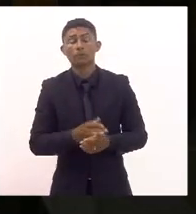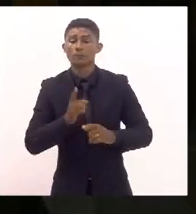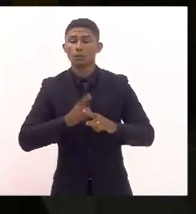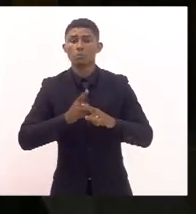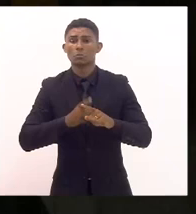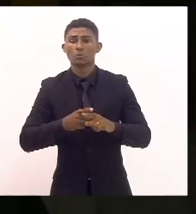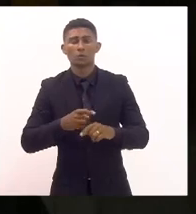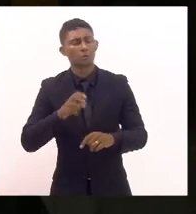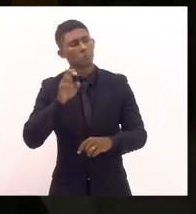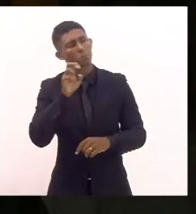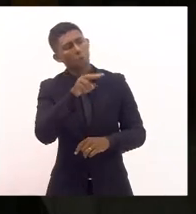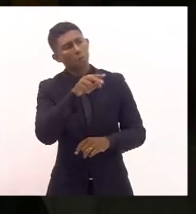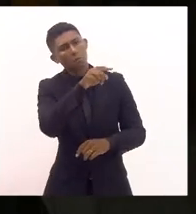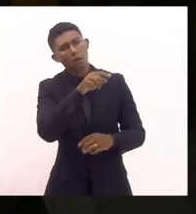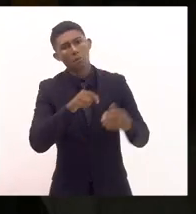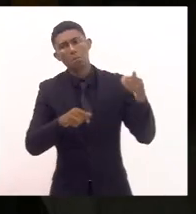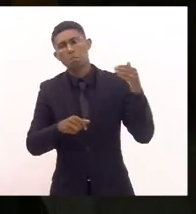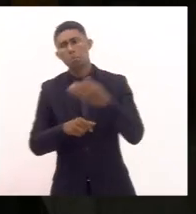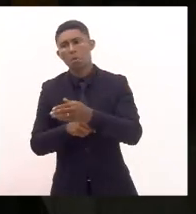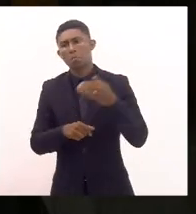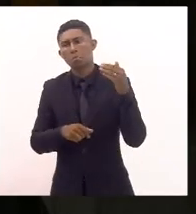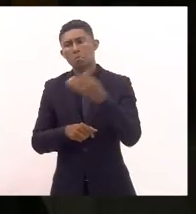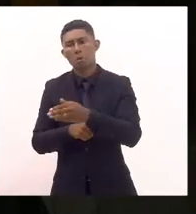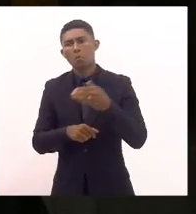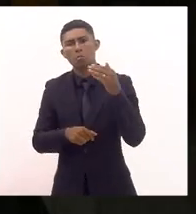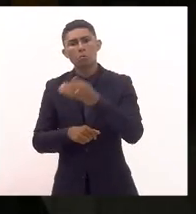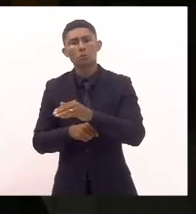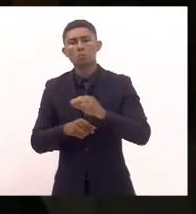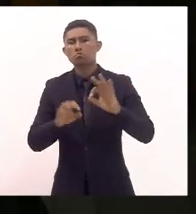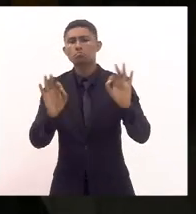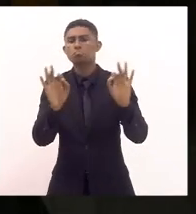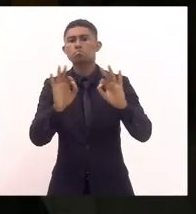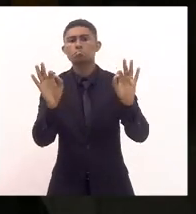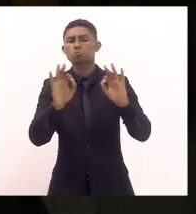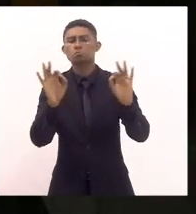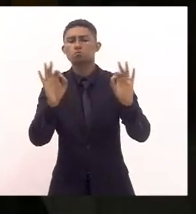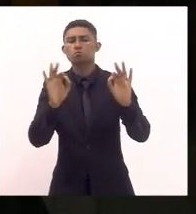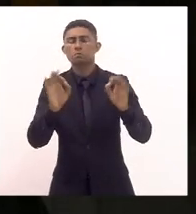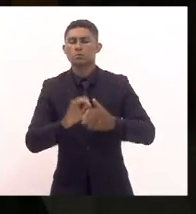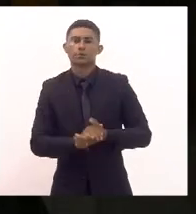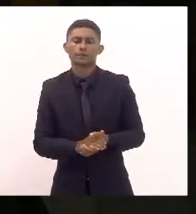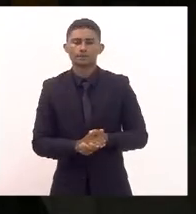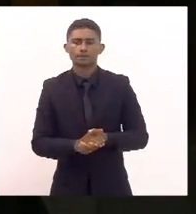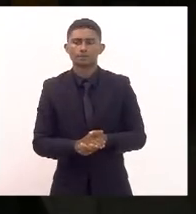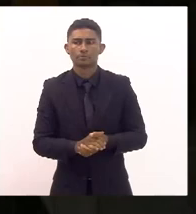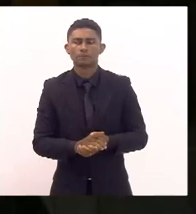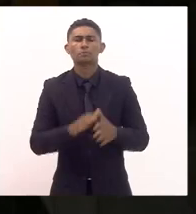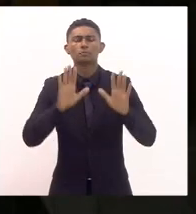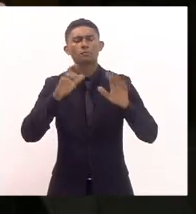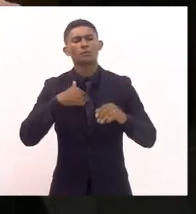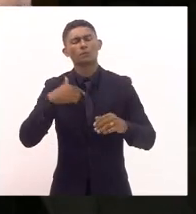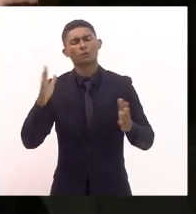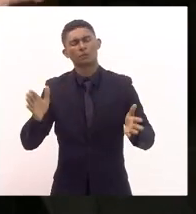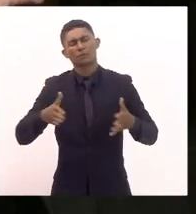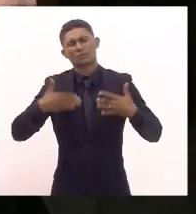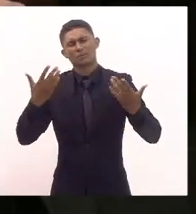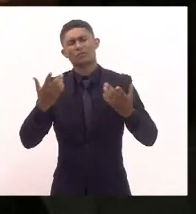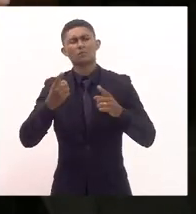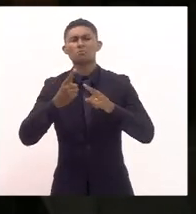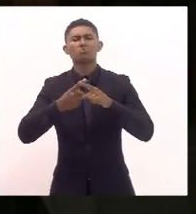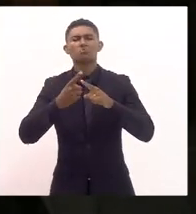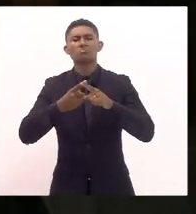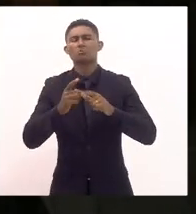ver com frequência a presença do deputado na cidade de Campos é mas muito me surpreende